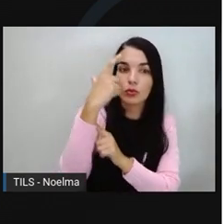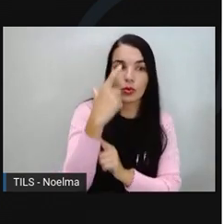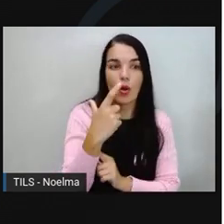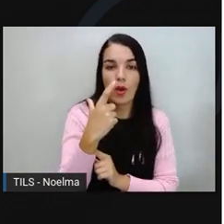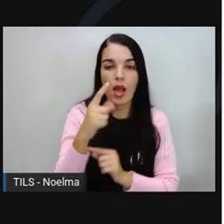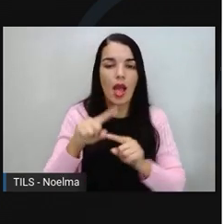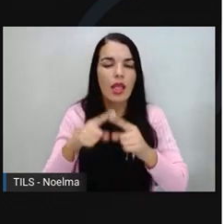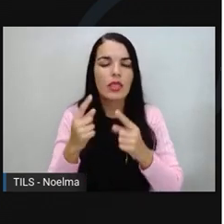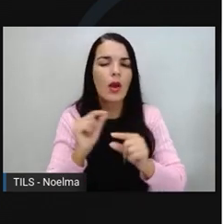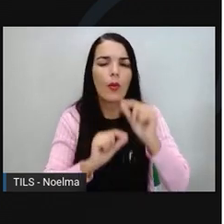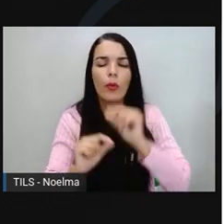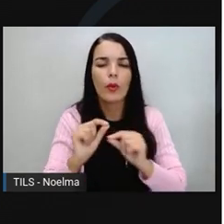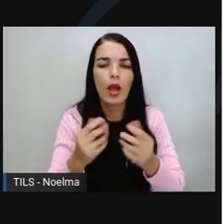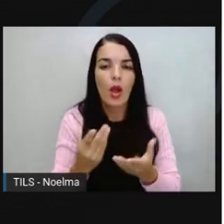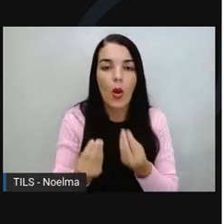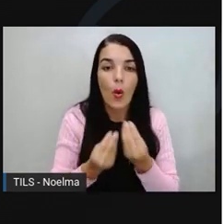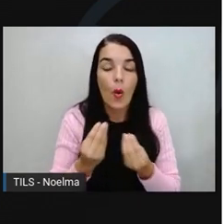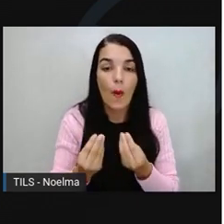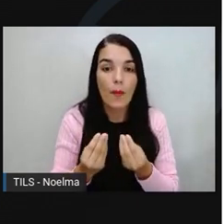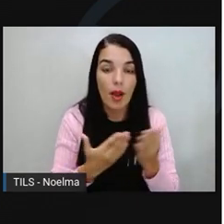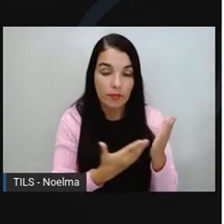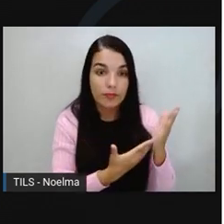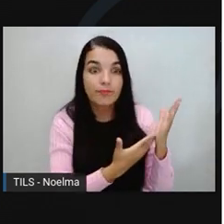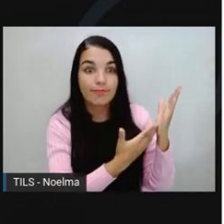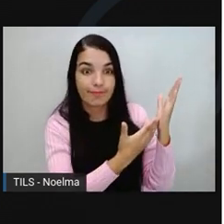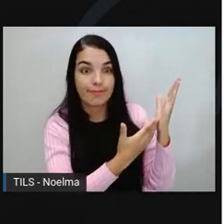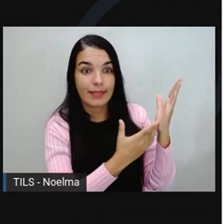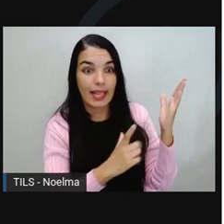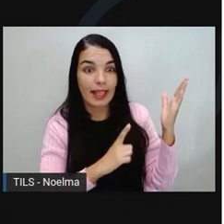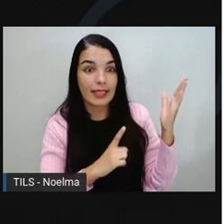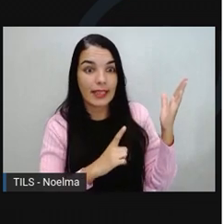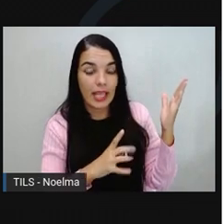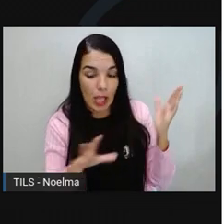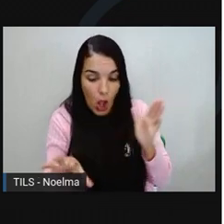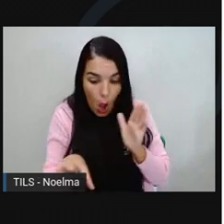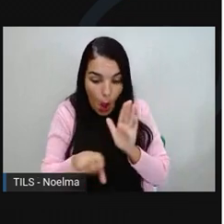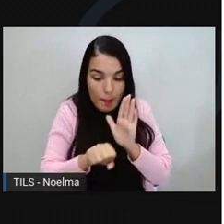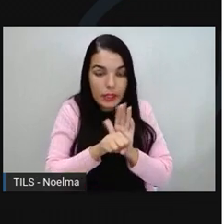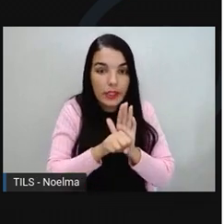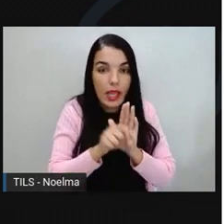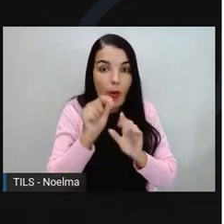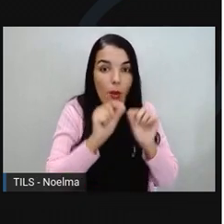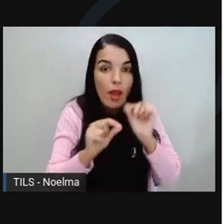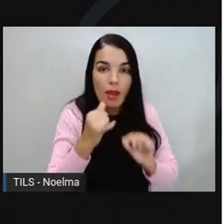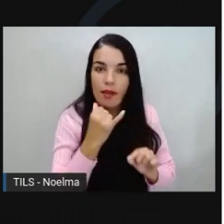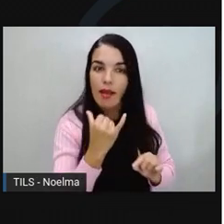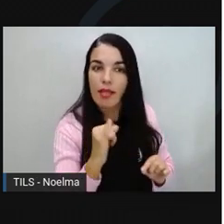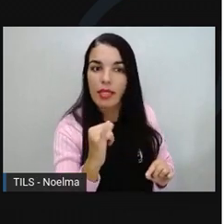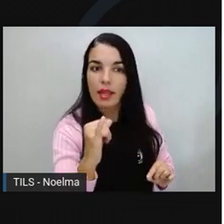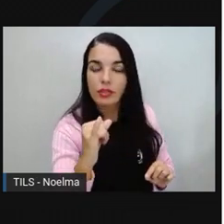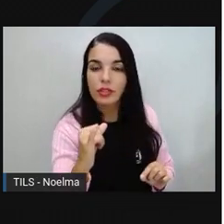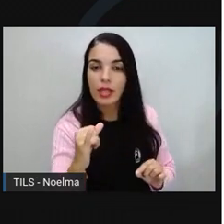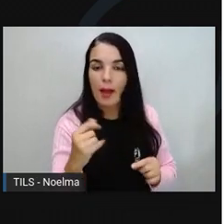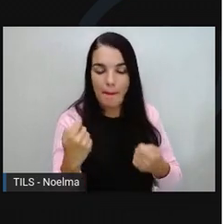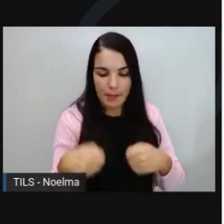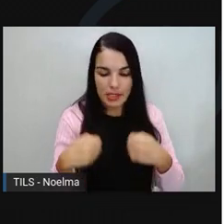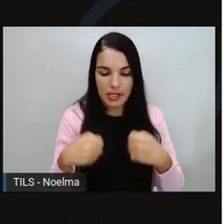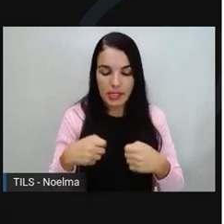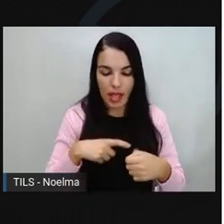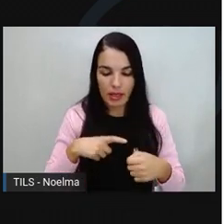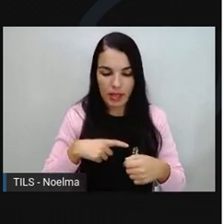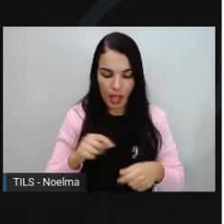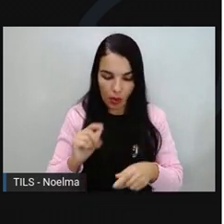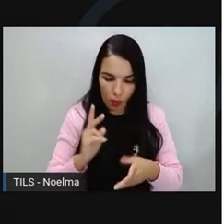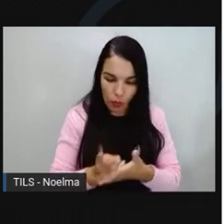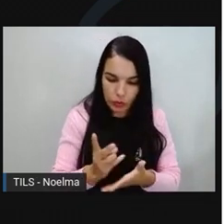Dessa maneira, os seres autotróficos obtêm a energia necessária para a realização de seus processos vitais e síntese de